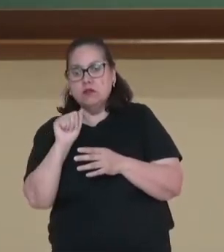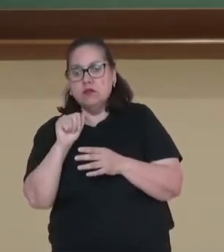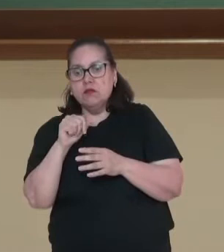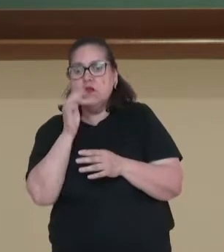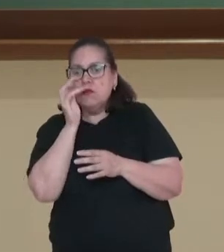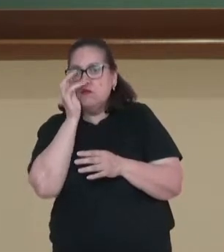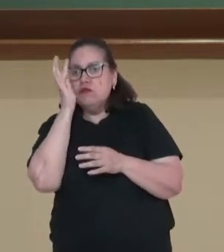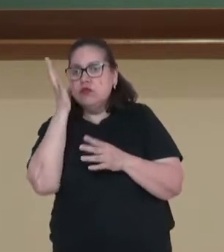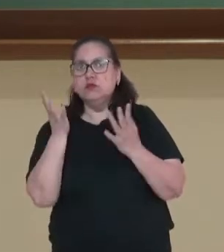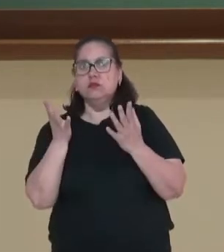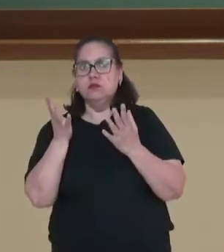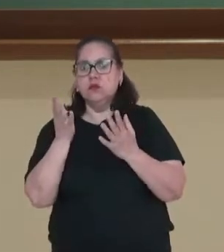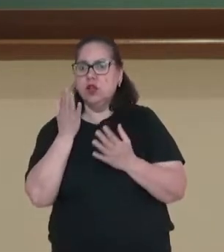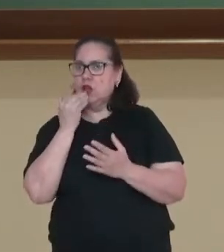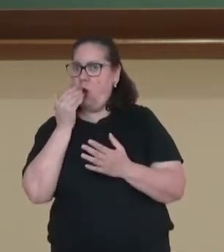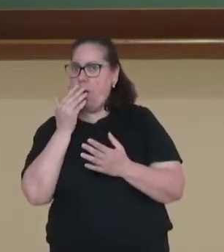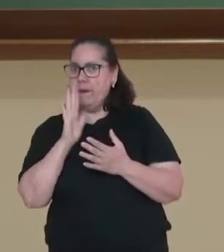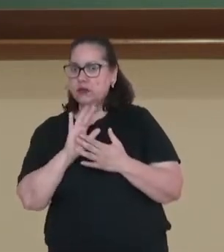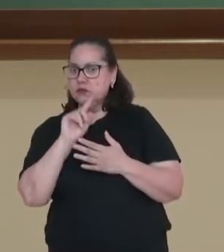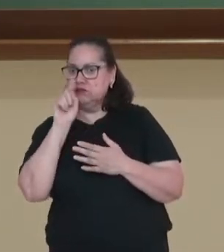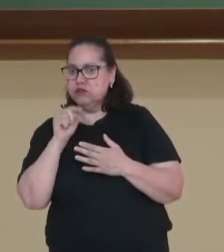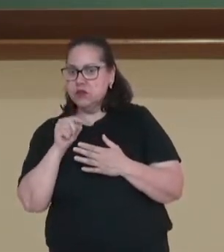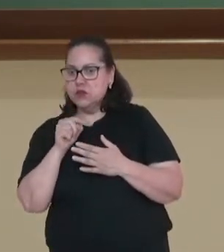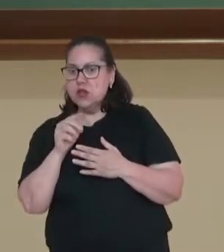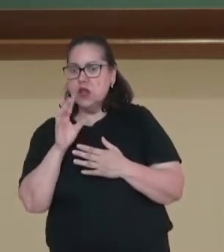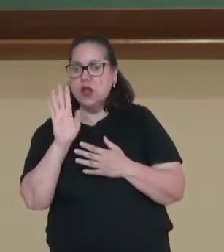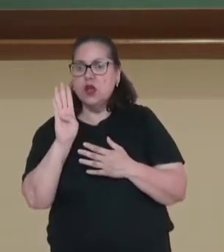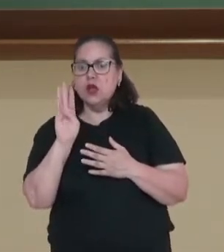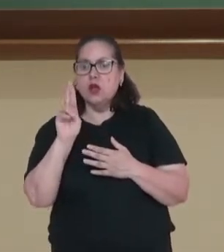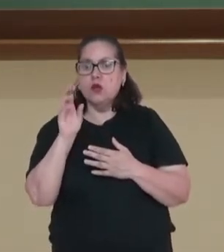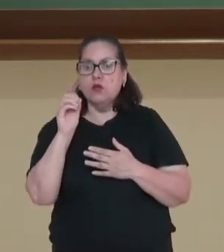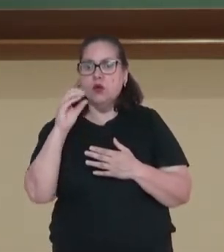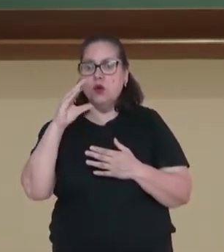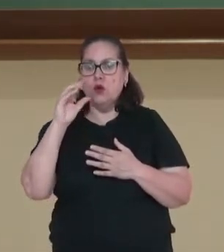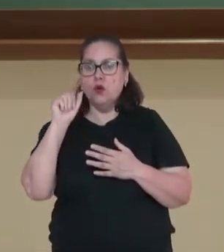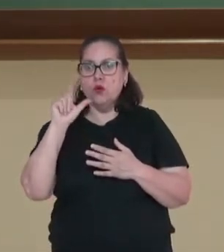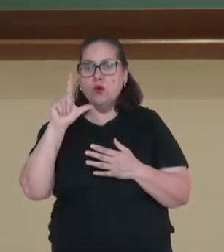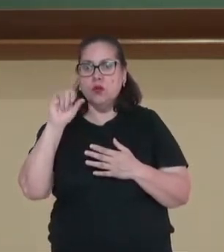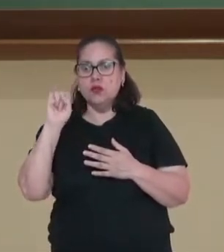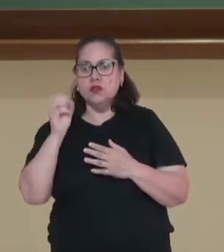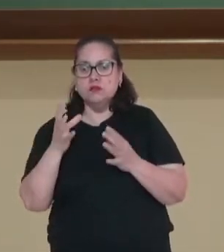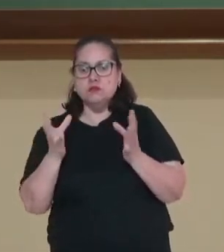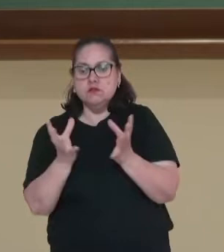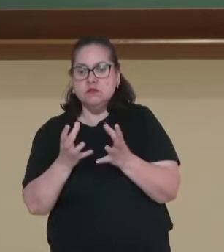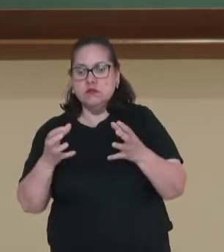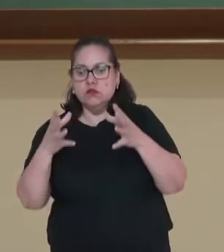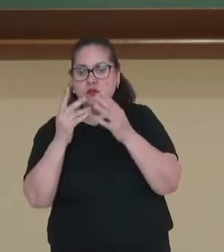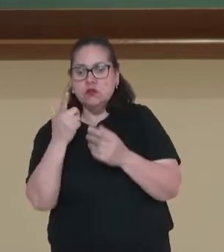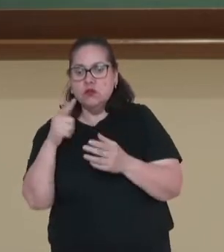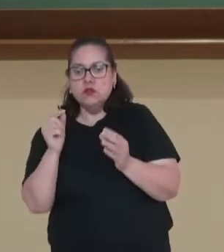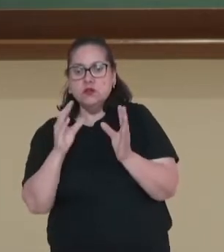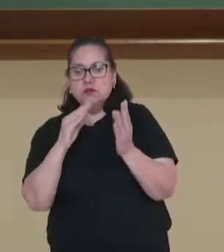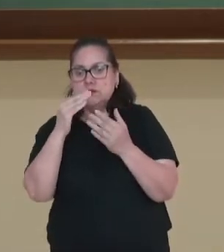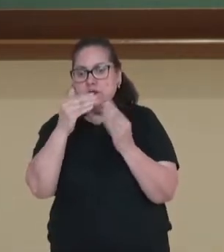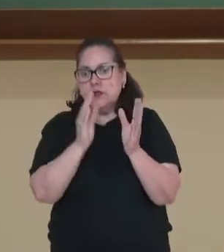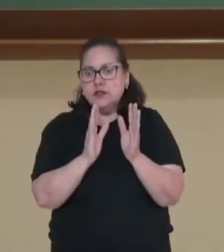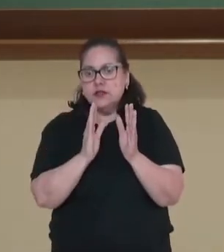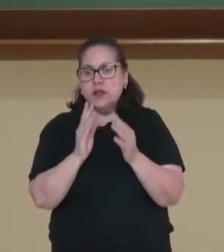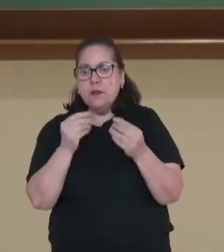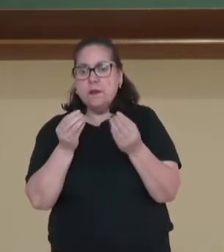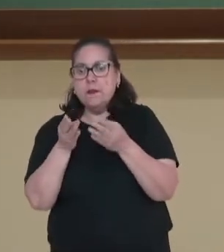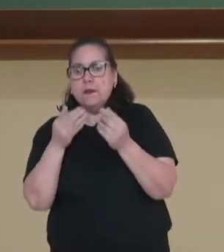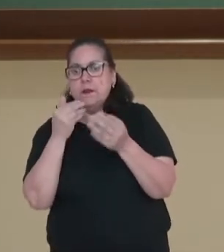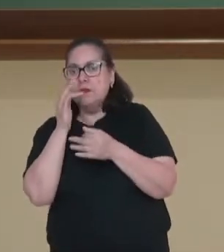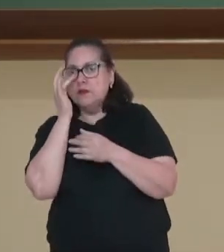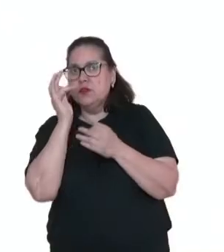flor, mas uma flor que a gente come. Então a gente tem o brócolis, tem a couve-flor, que são folhas, outras partes da planta, né?